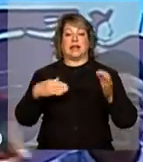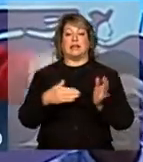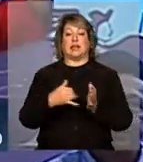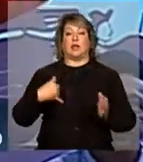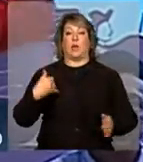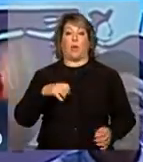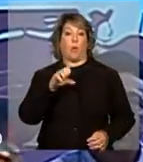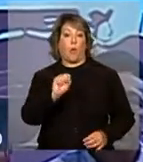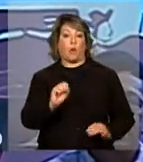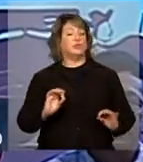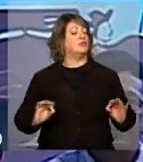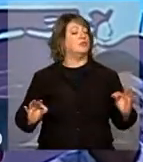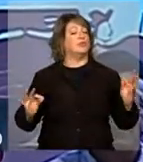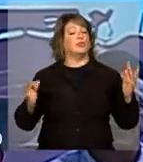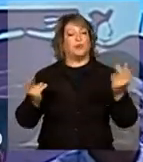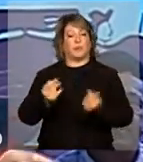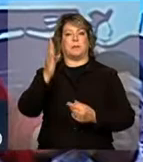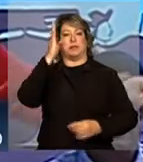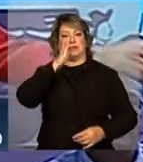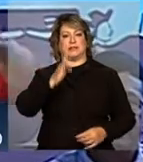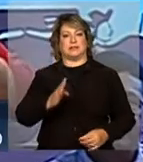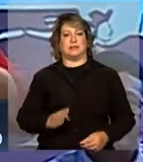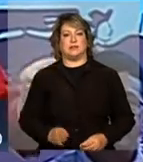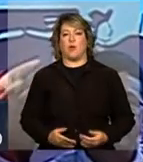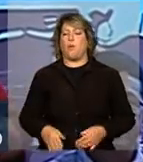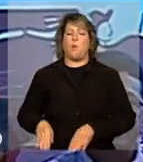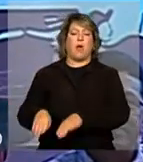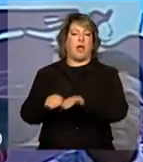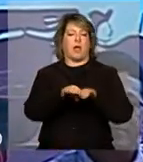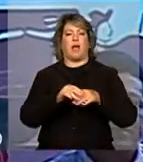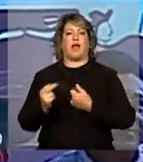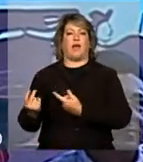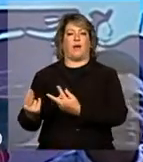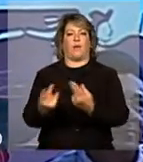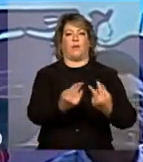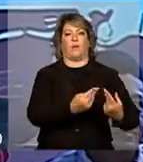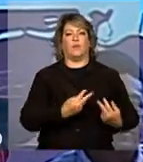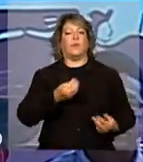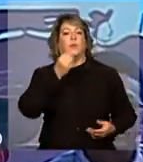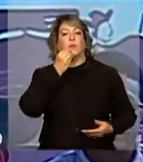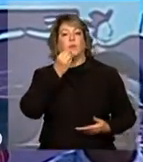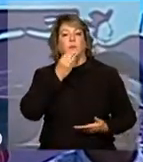8 anos, para todos os brasileiros, com igualdade de oportunidade.